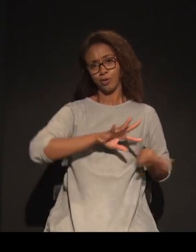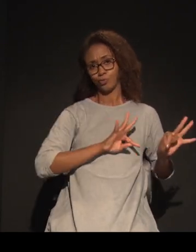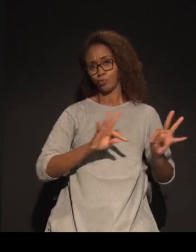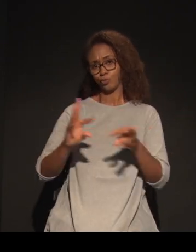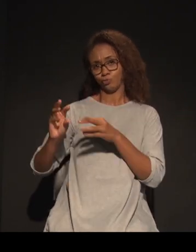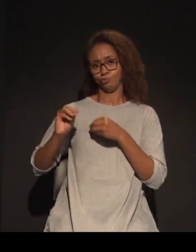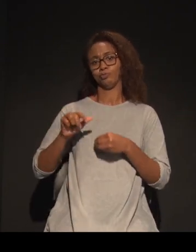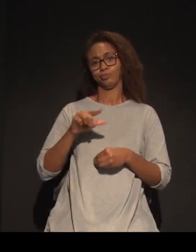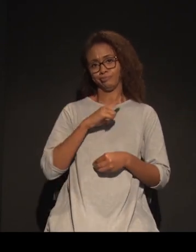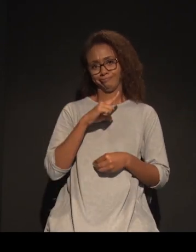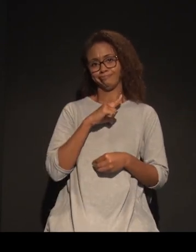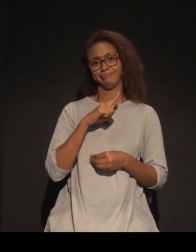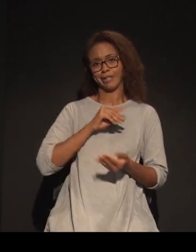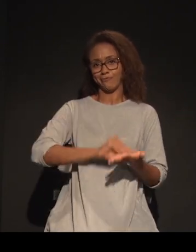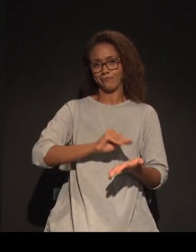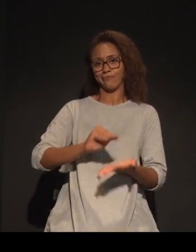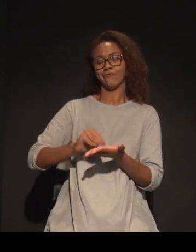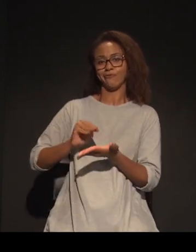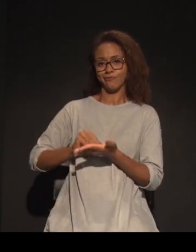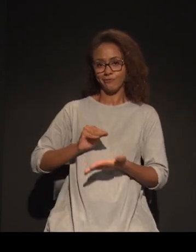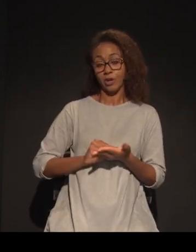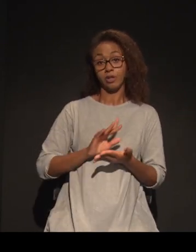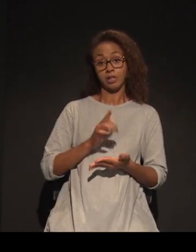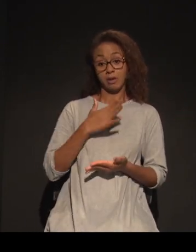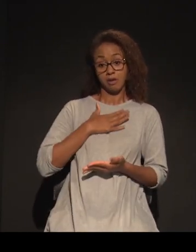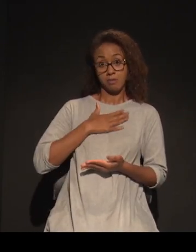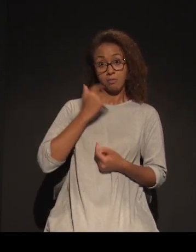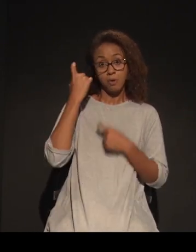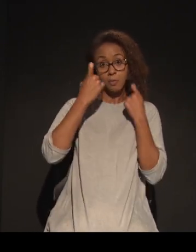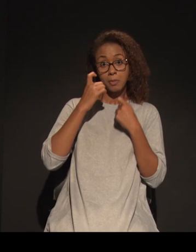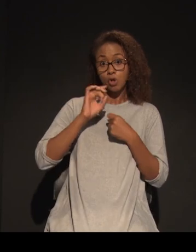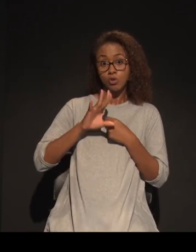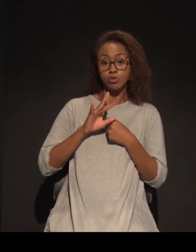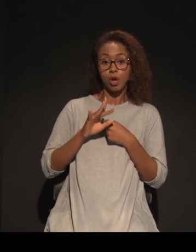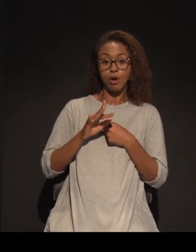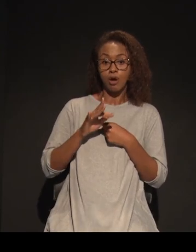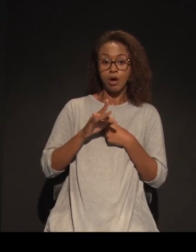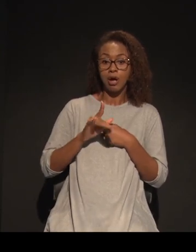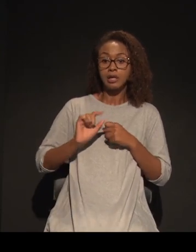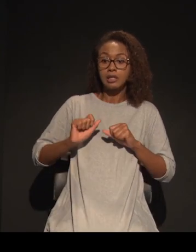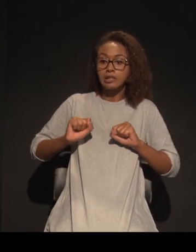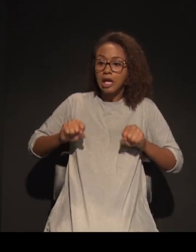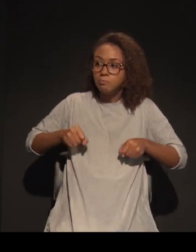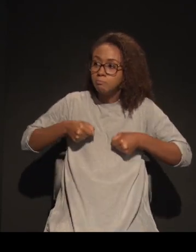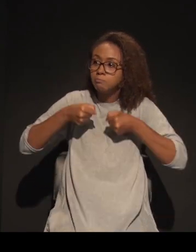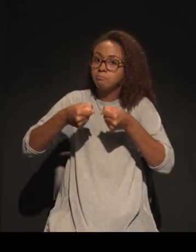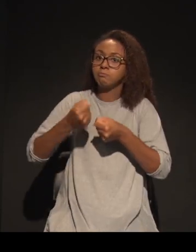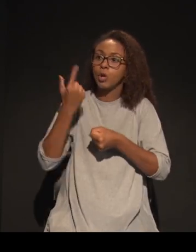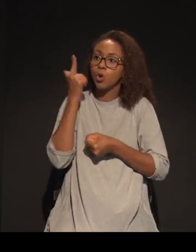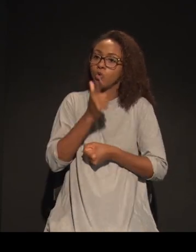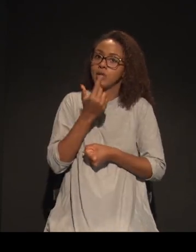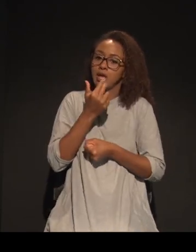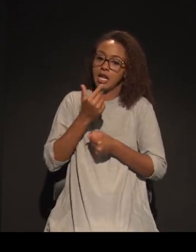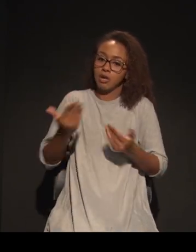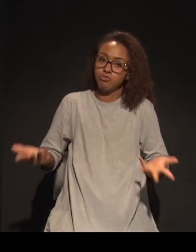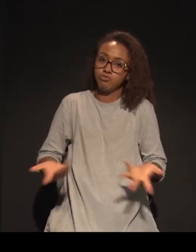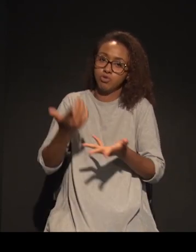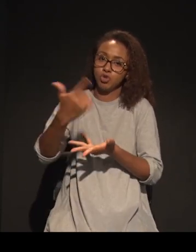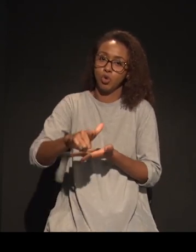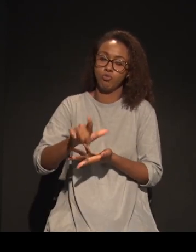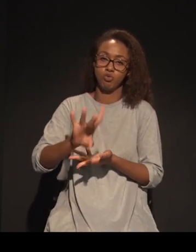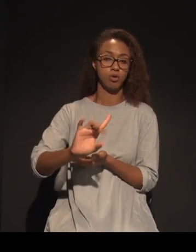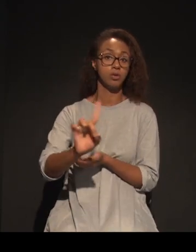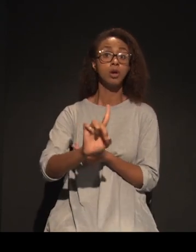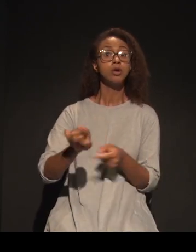ea minha preocupação também não é só para quem está nesse processo de revitalização uma preocupação maior também já é